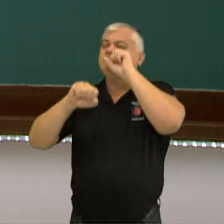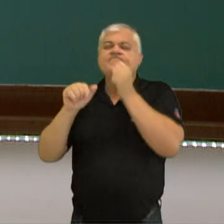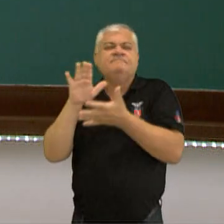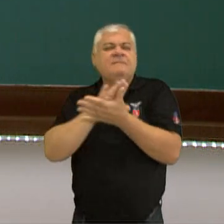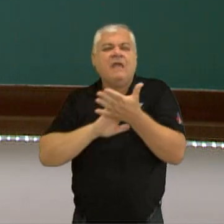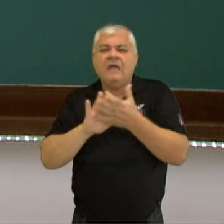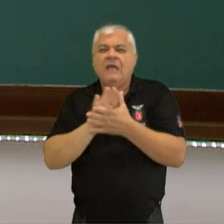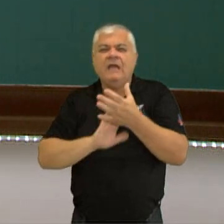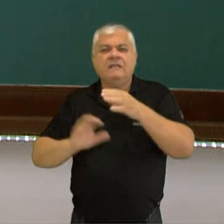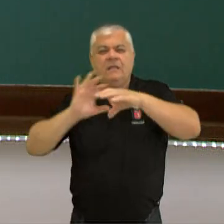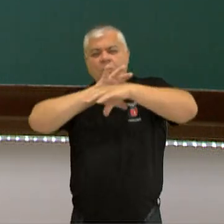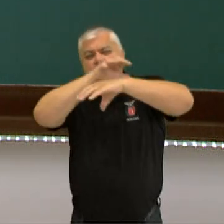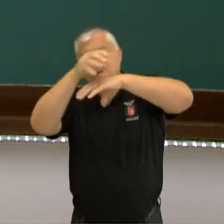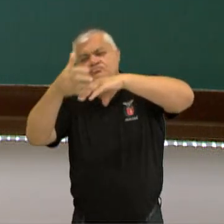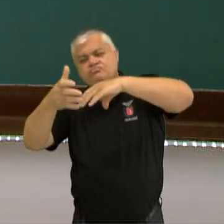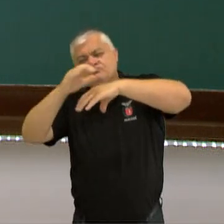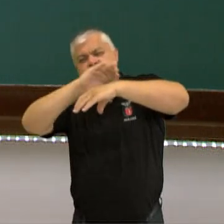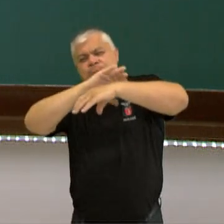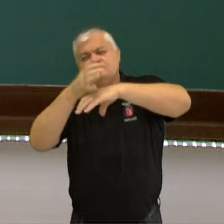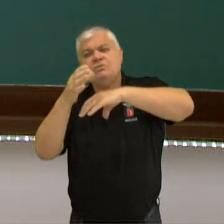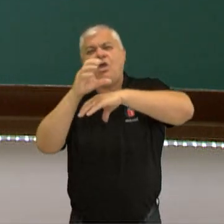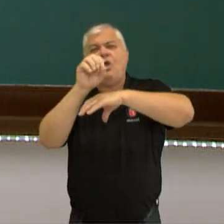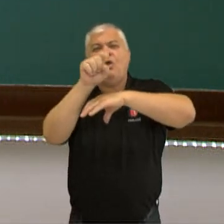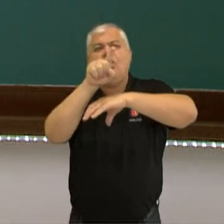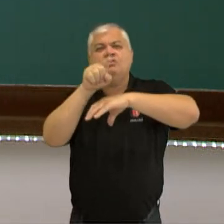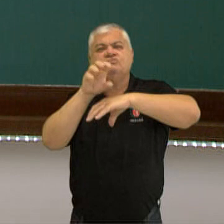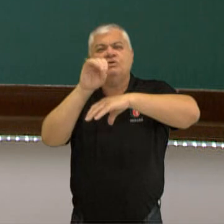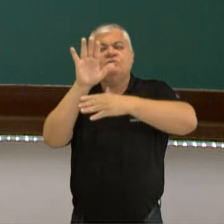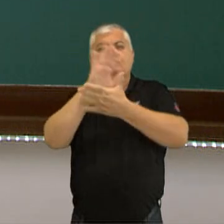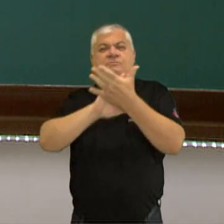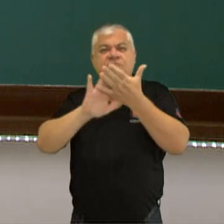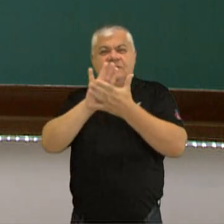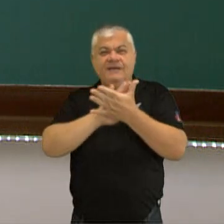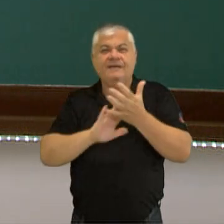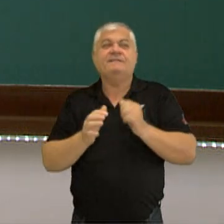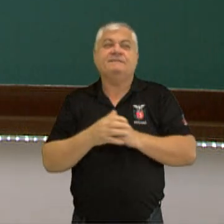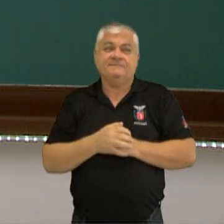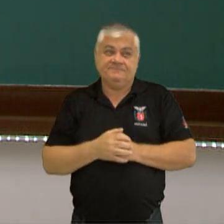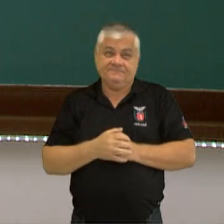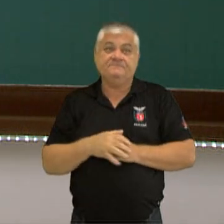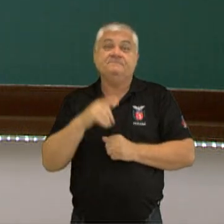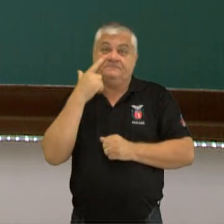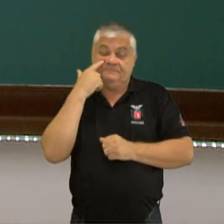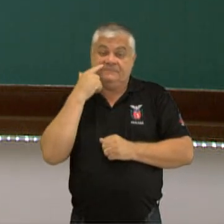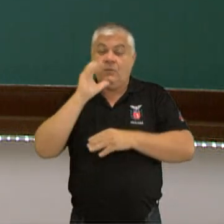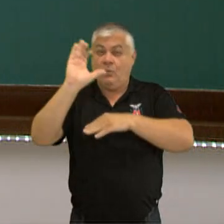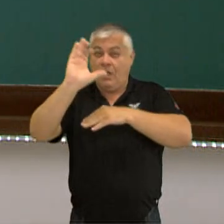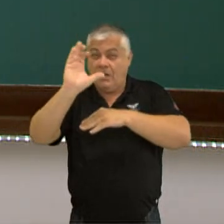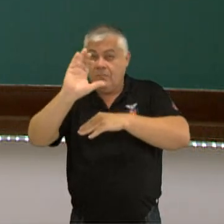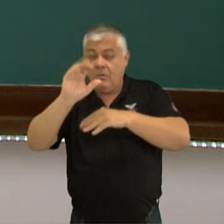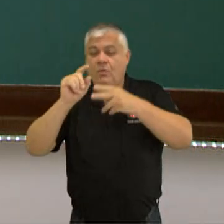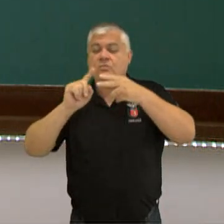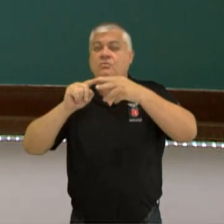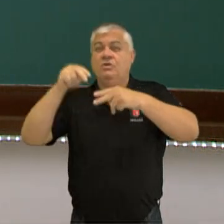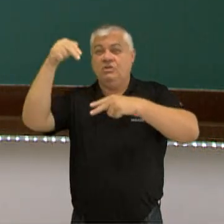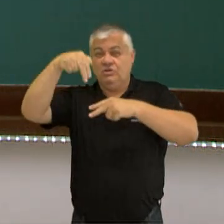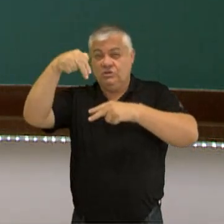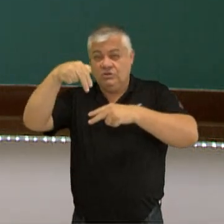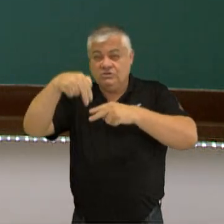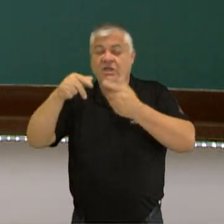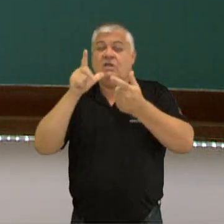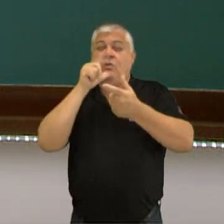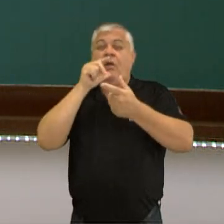de ozônio nos protegendo. Se a gente perceber, tanto o dióxido de carbono, quanto o nitrogênio e quanto o vapor de